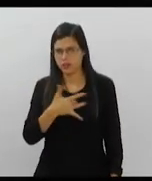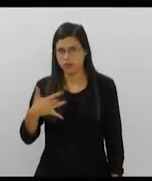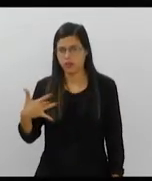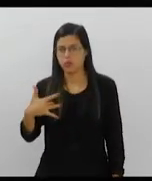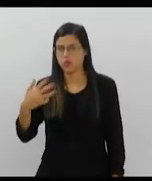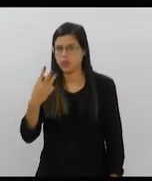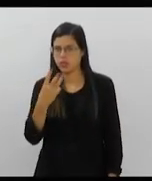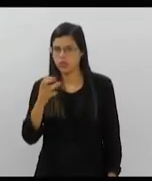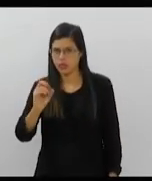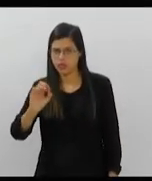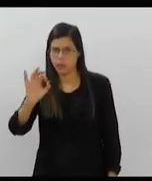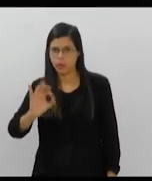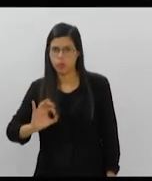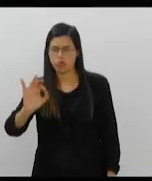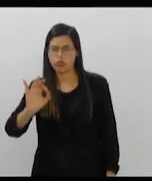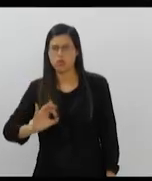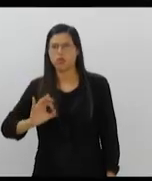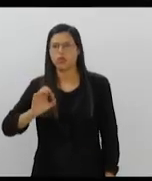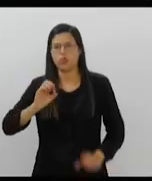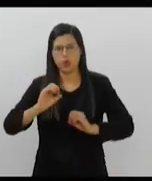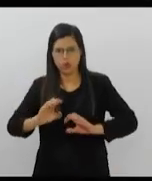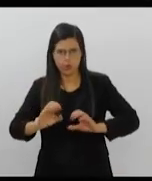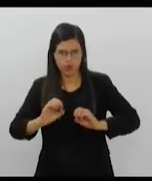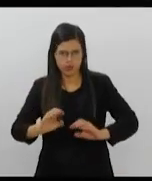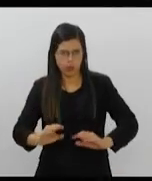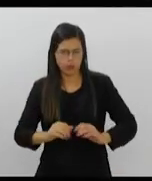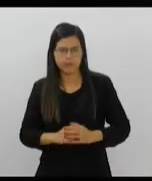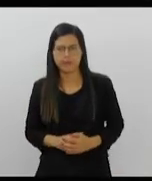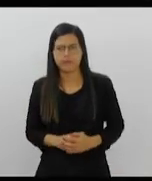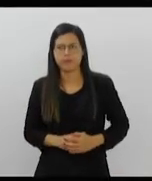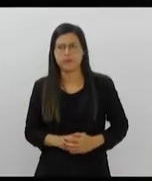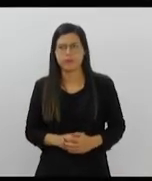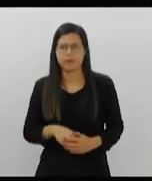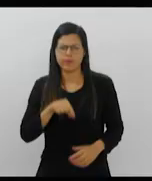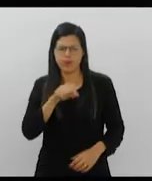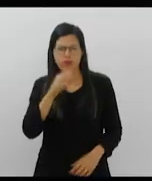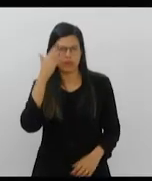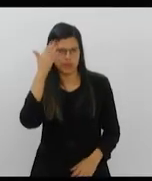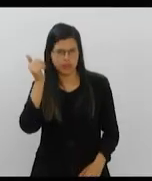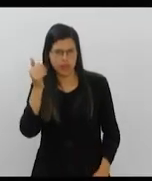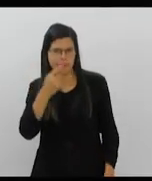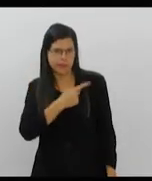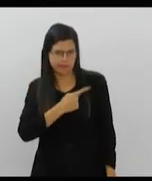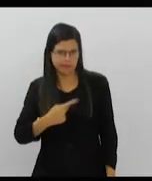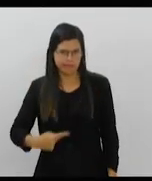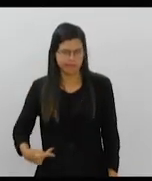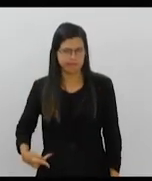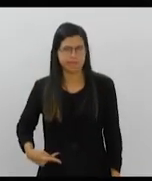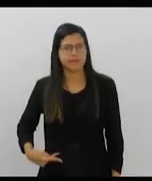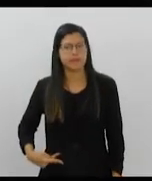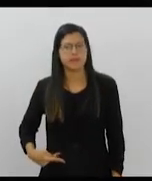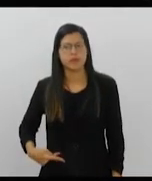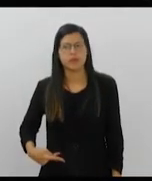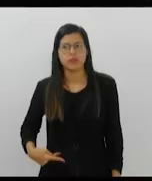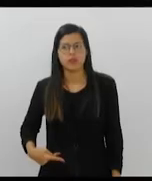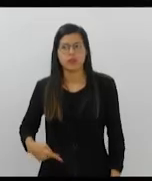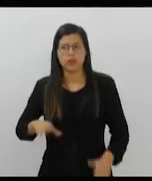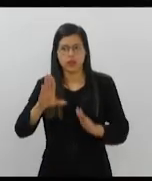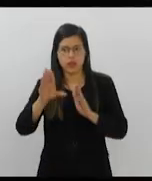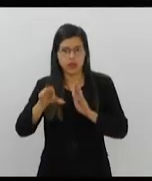mínimo, 30% para educação. Sabe bem, Vossa Excelência, senhor presidente, que